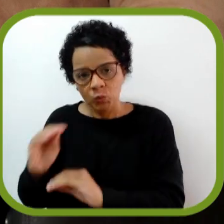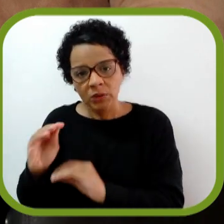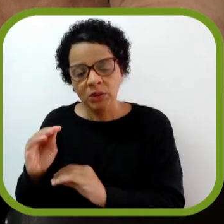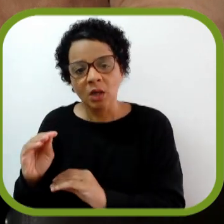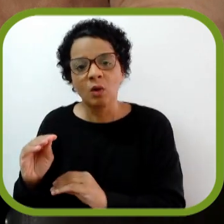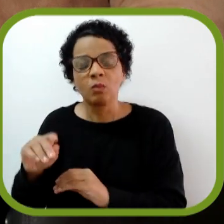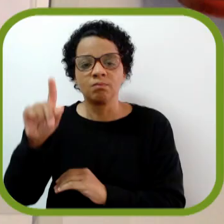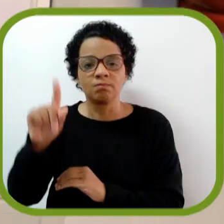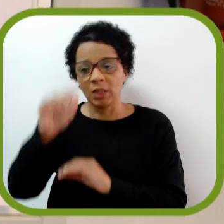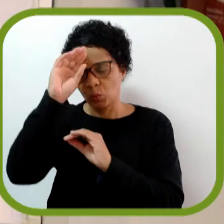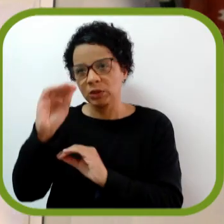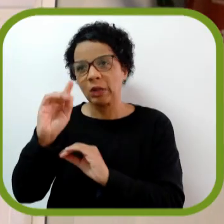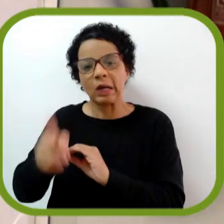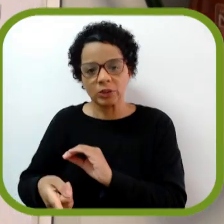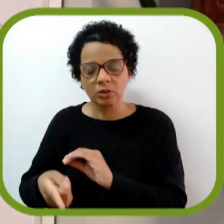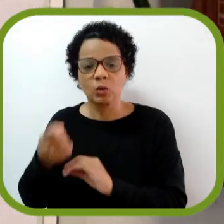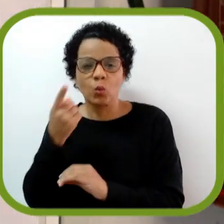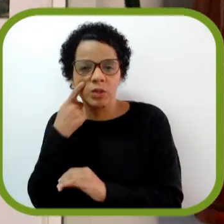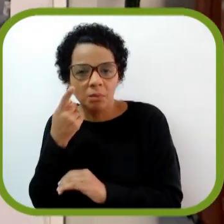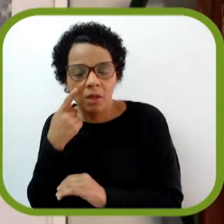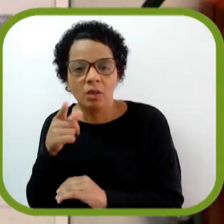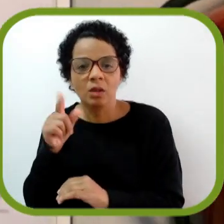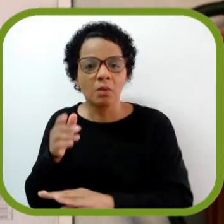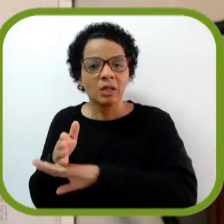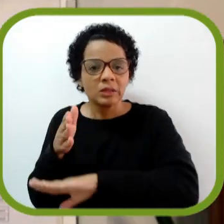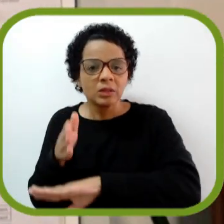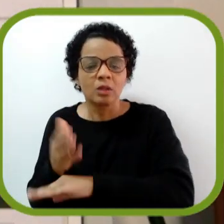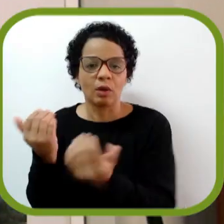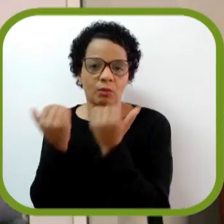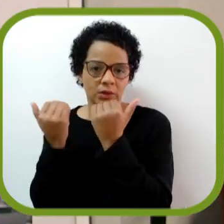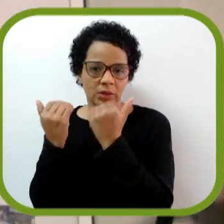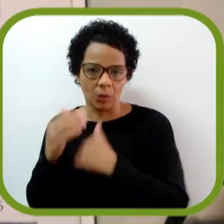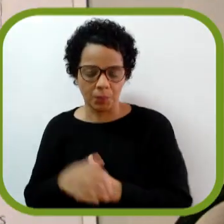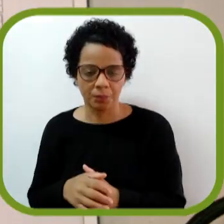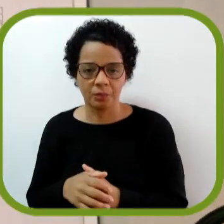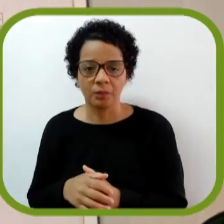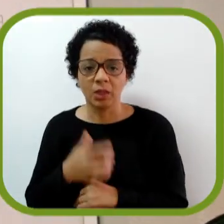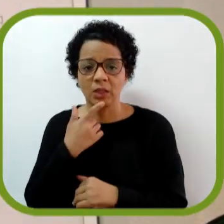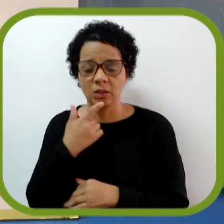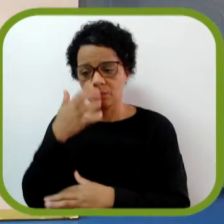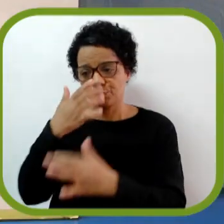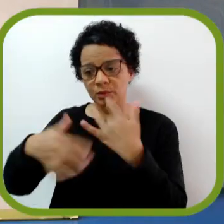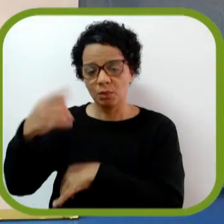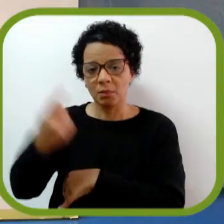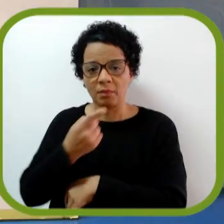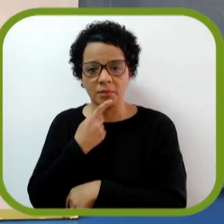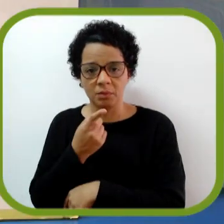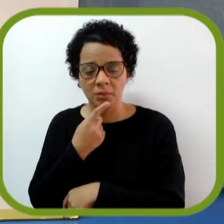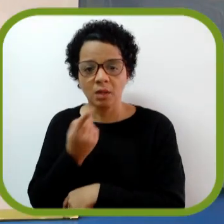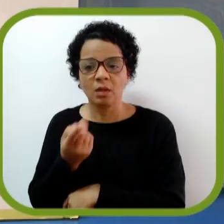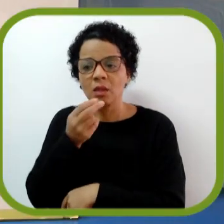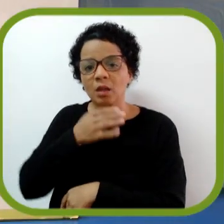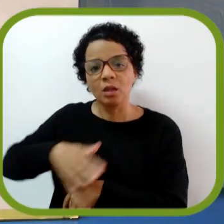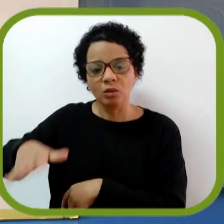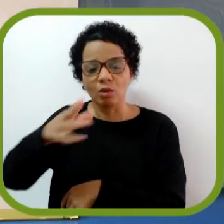de educação e com a educação no sentido do grau de conhecimento e de acesso fácil à informação. Isto é, a população tem que perceber que